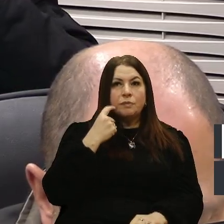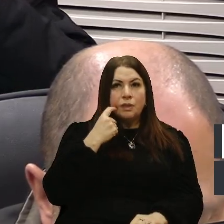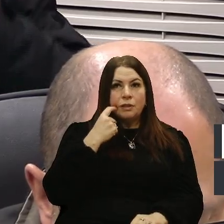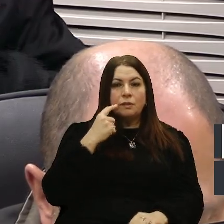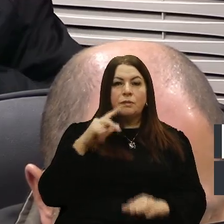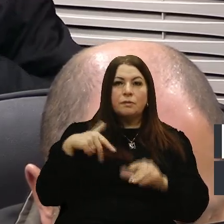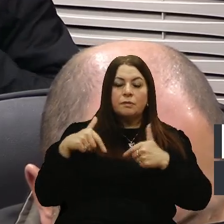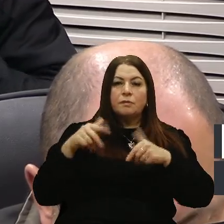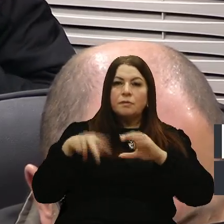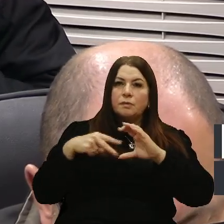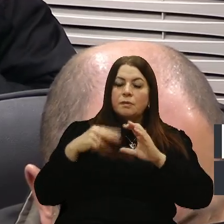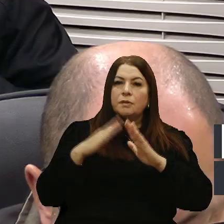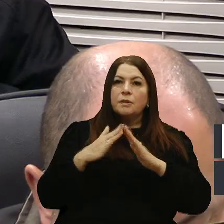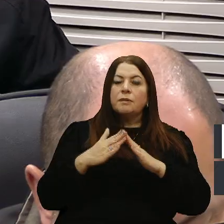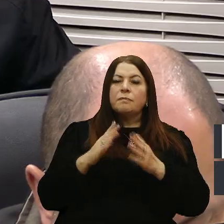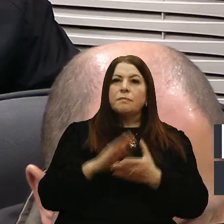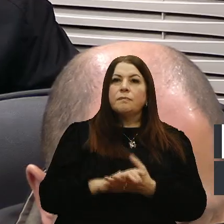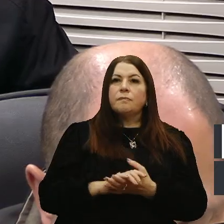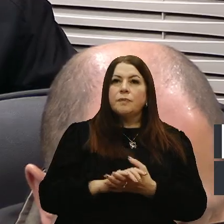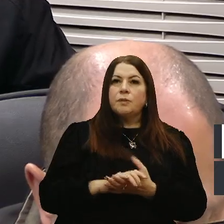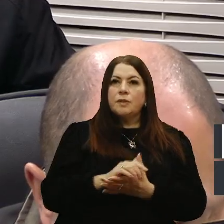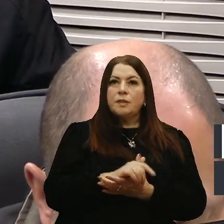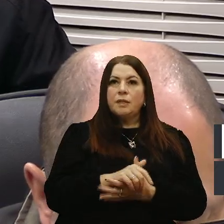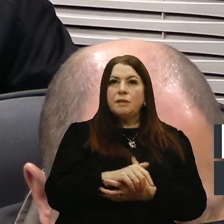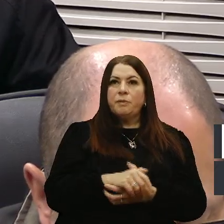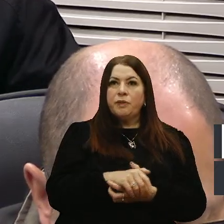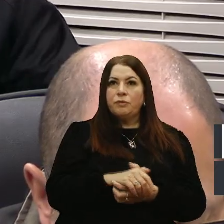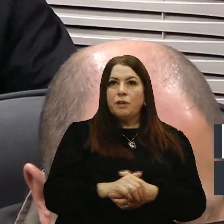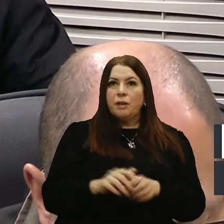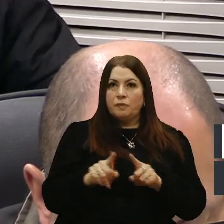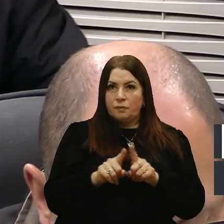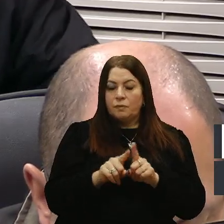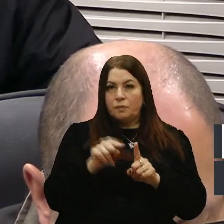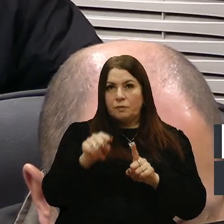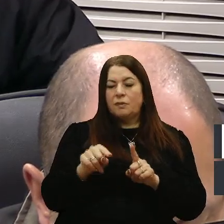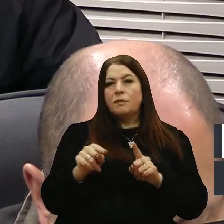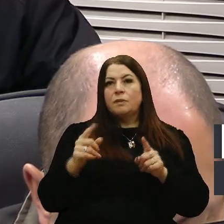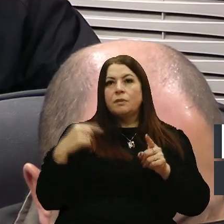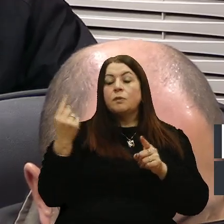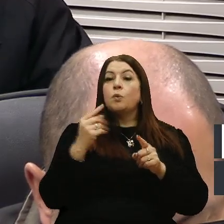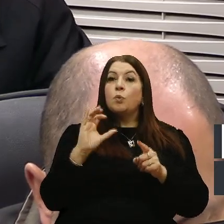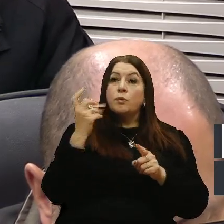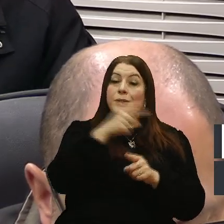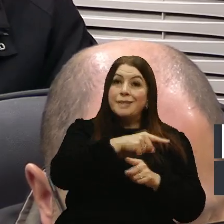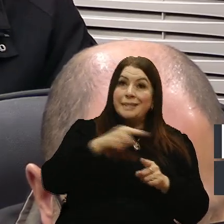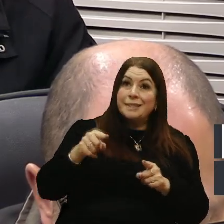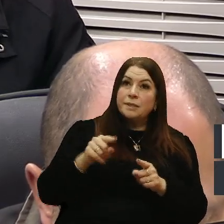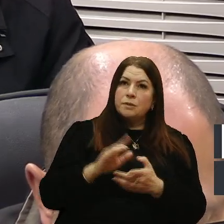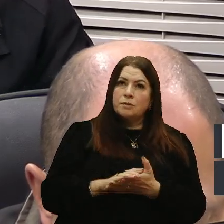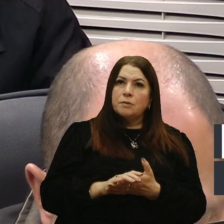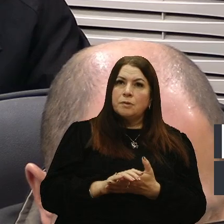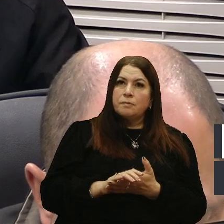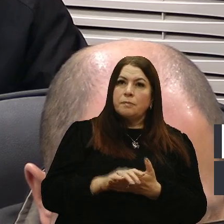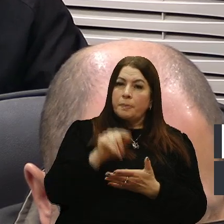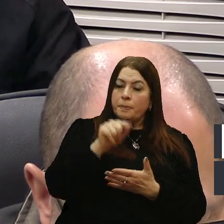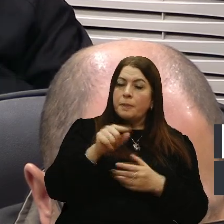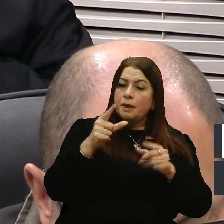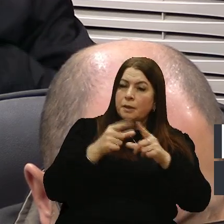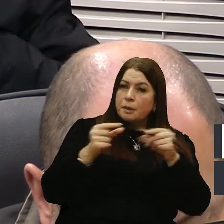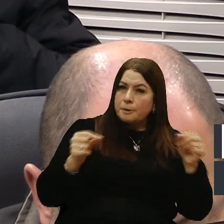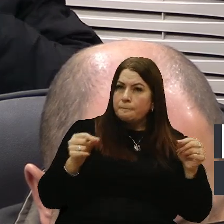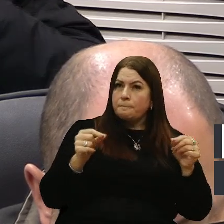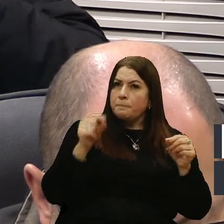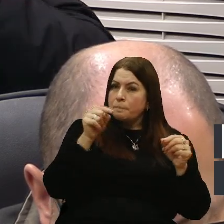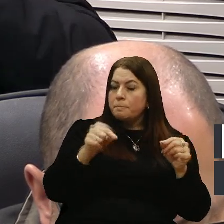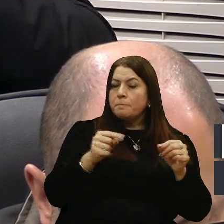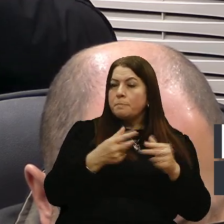nessa casa, porque no momento que o senhor é aplaudido, que é enaltecido, né, lá em Brasília,